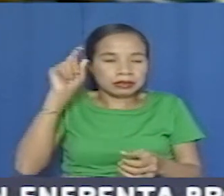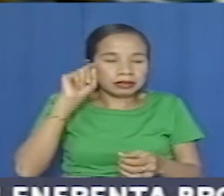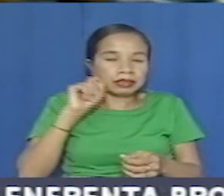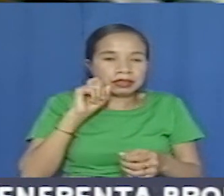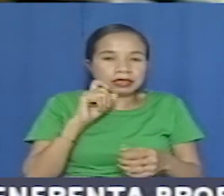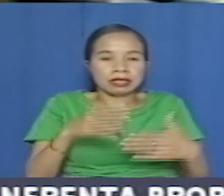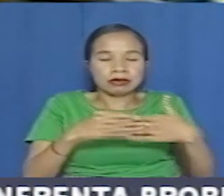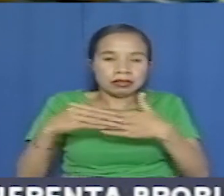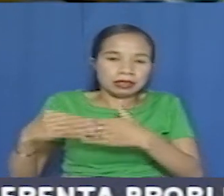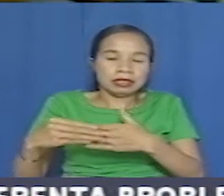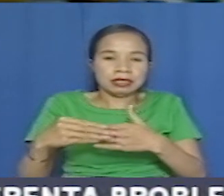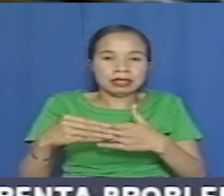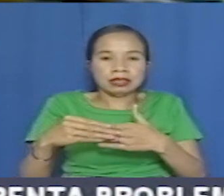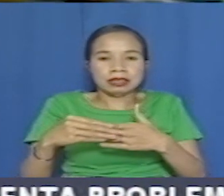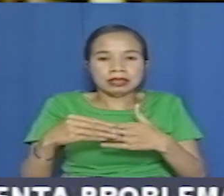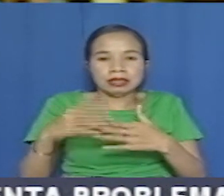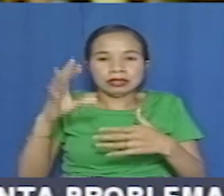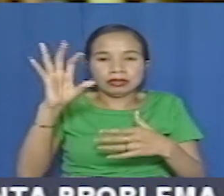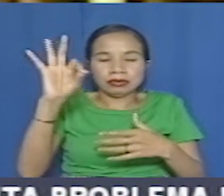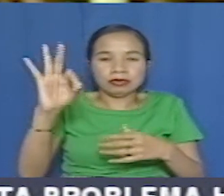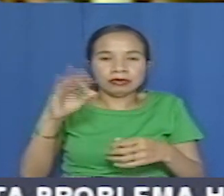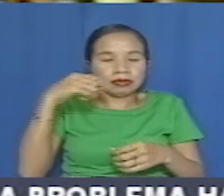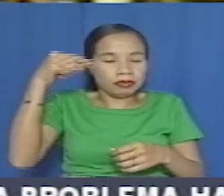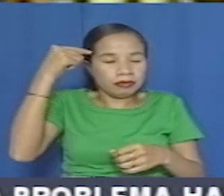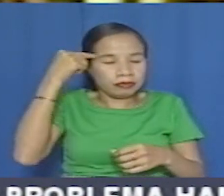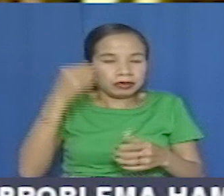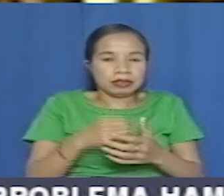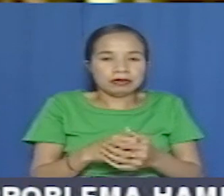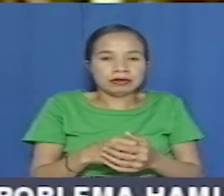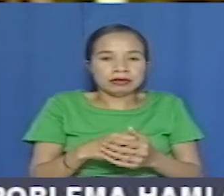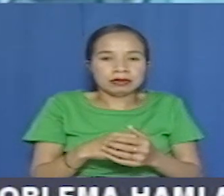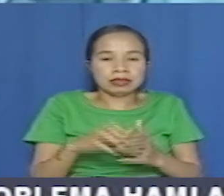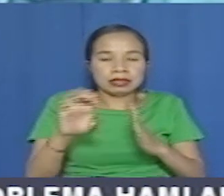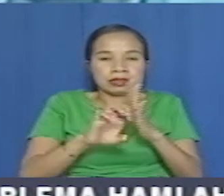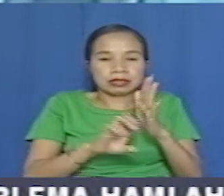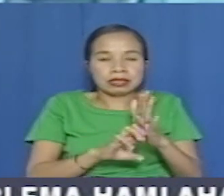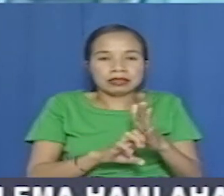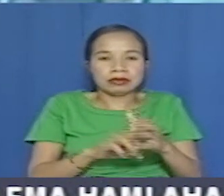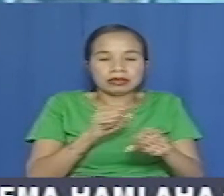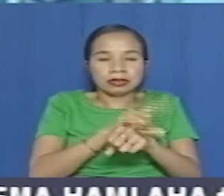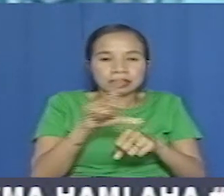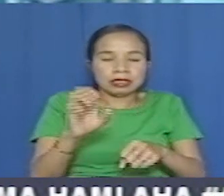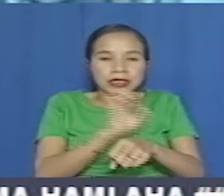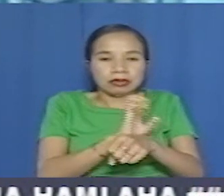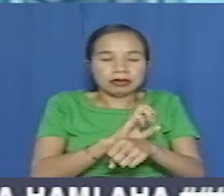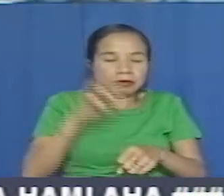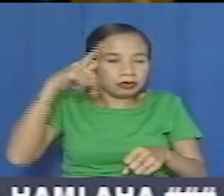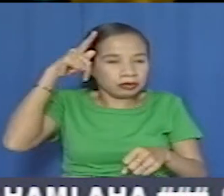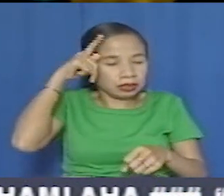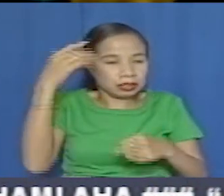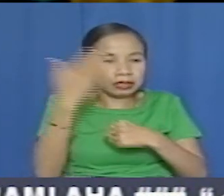nunu governo konstitusional atu garante desenvolvimento nasional, estabilidade social, ekonomino, politika ya nasaun